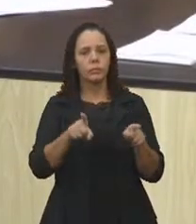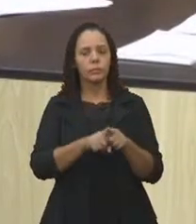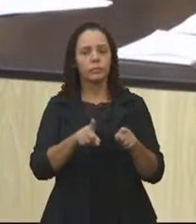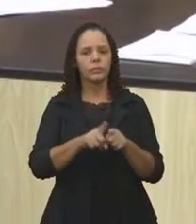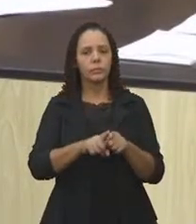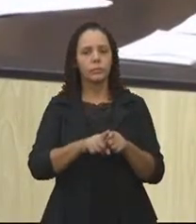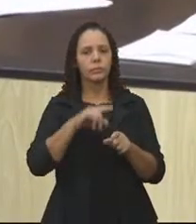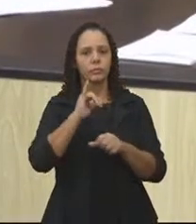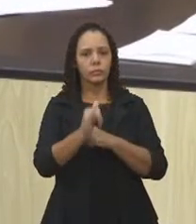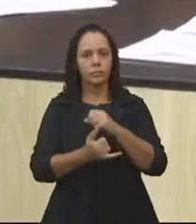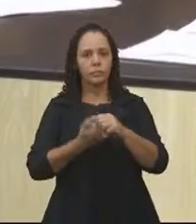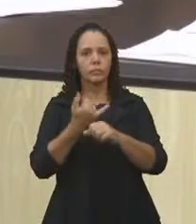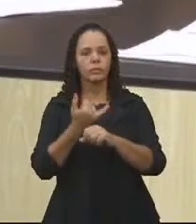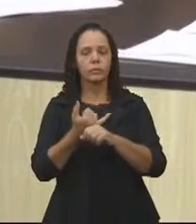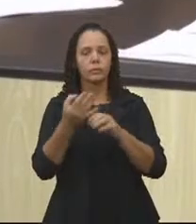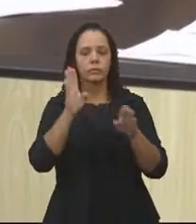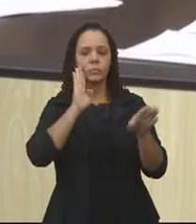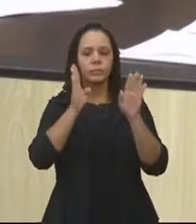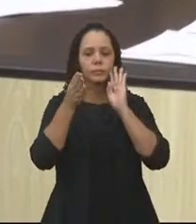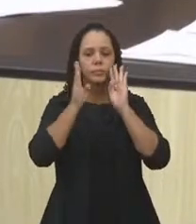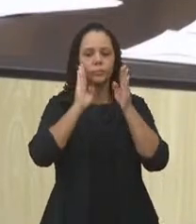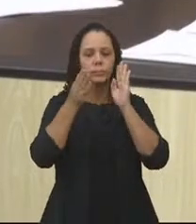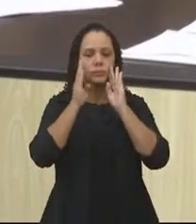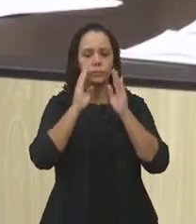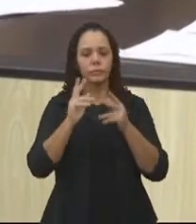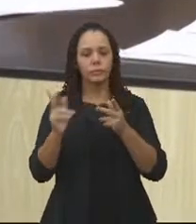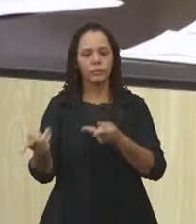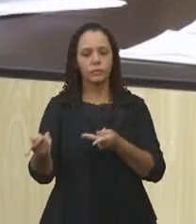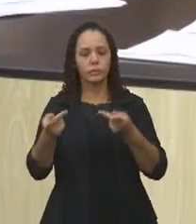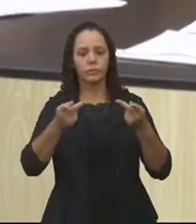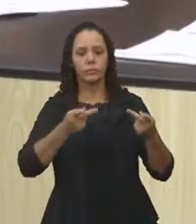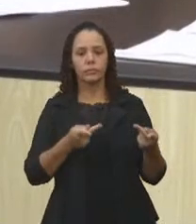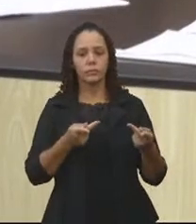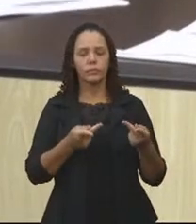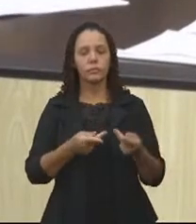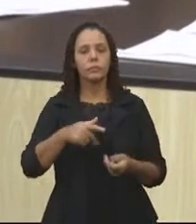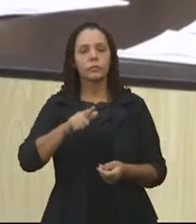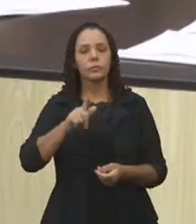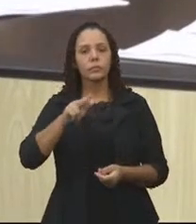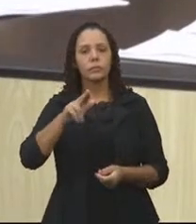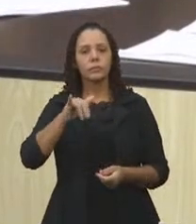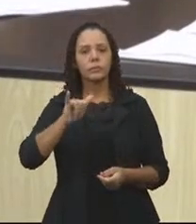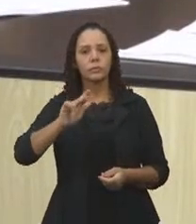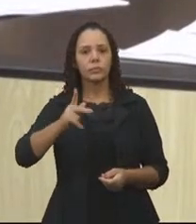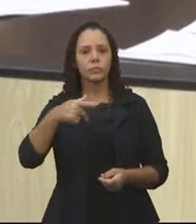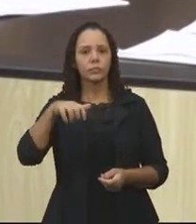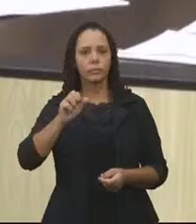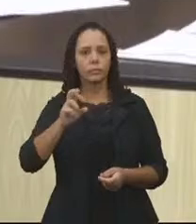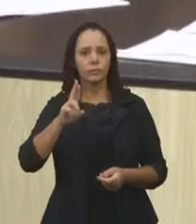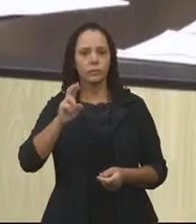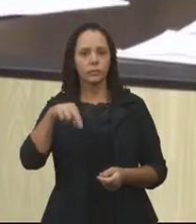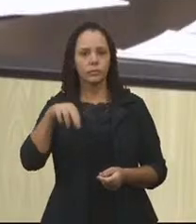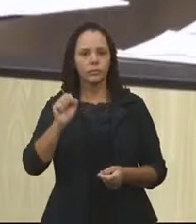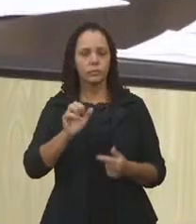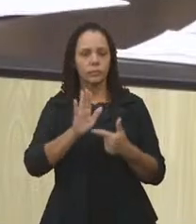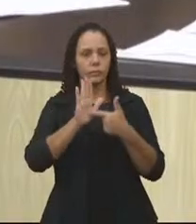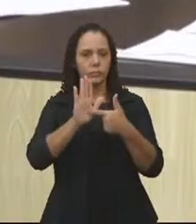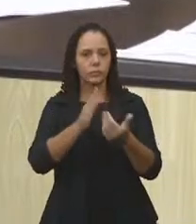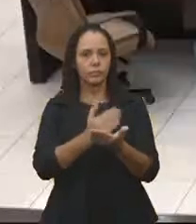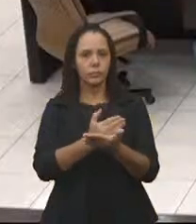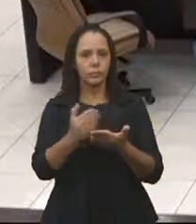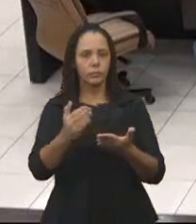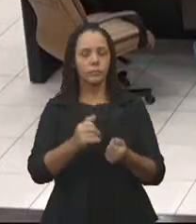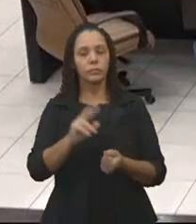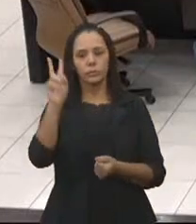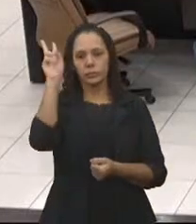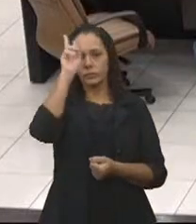do YouTube e do Facebook. Convido o senhor Guilherme Seixas Mendonça para fazer a apresentação.